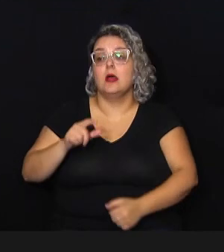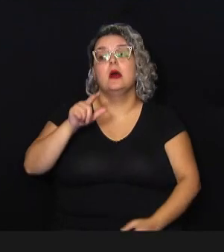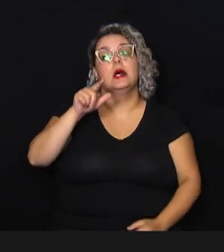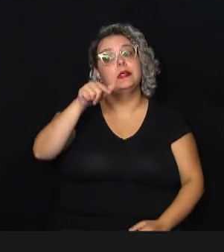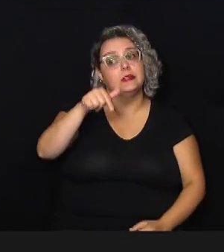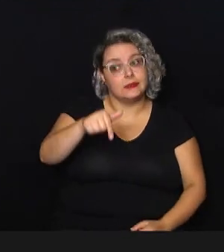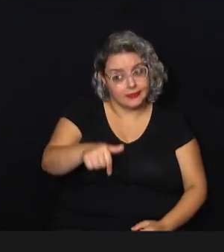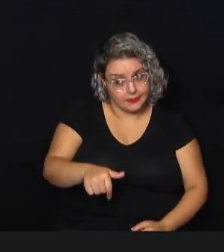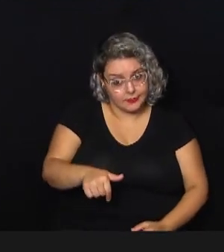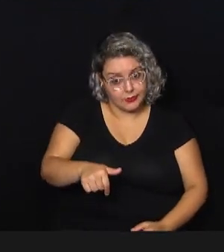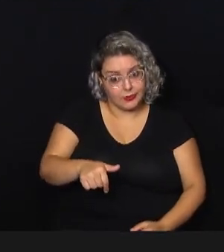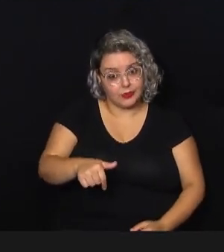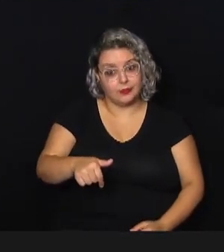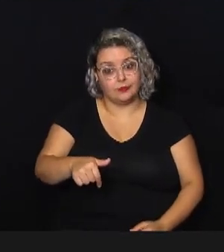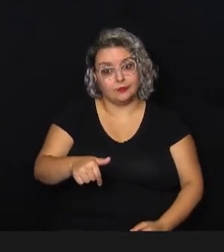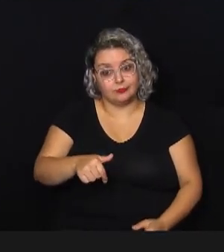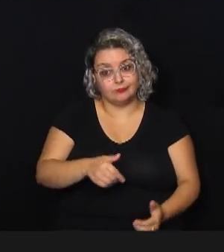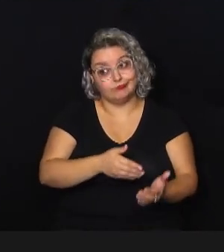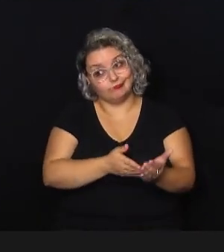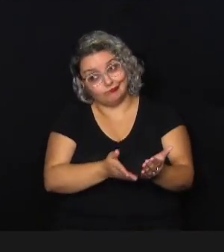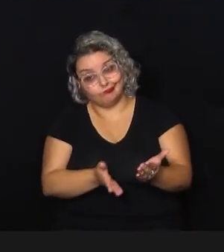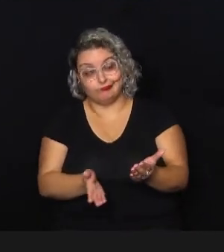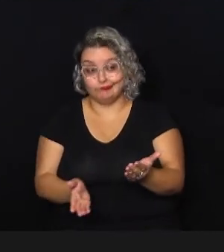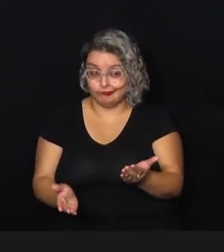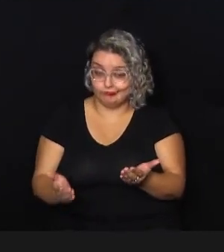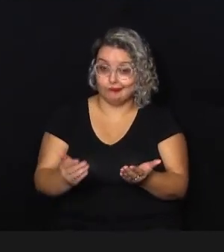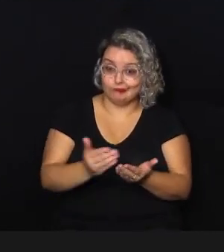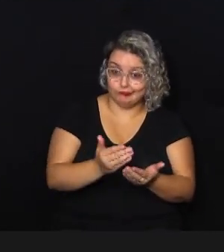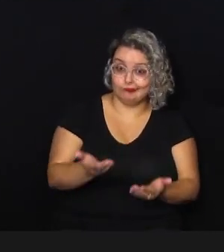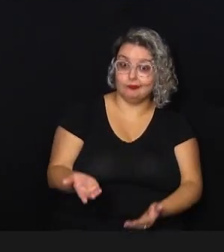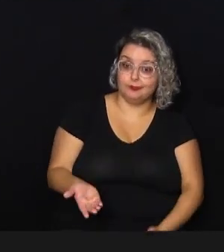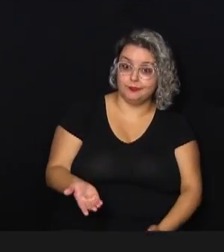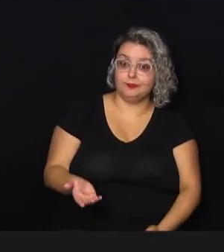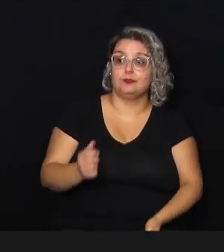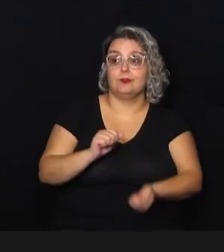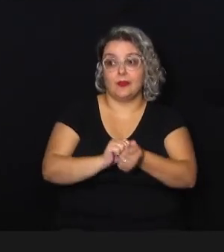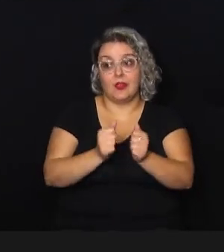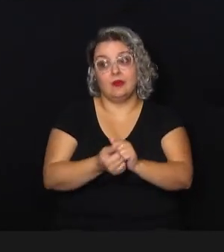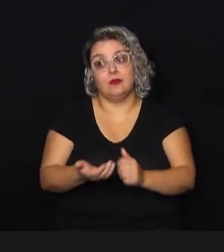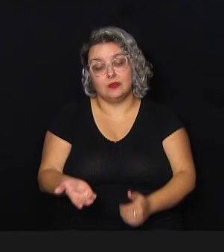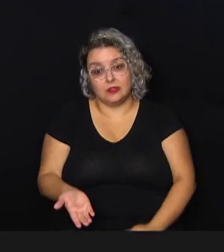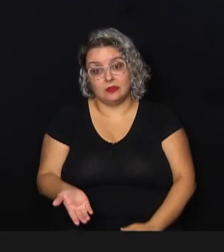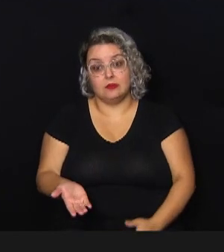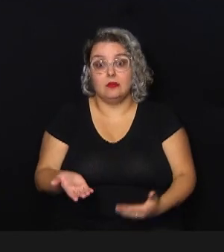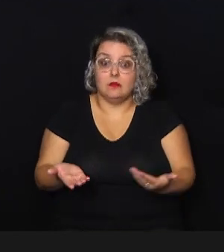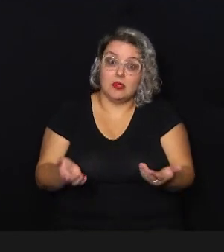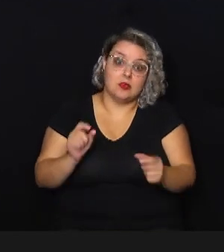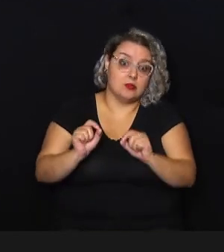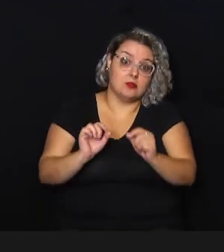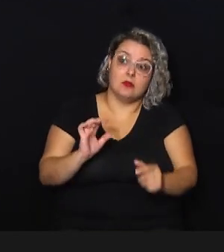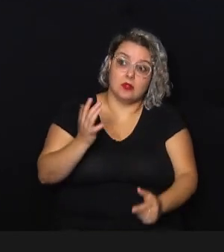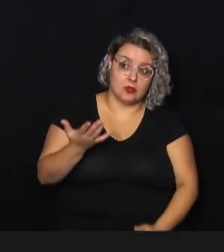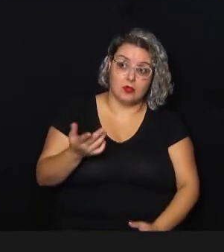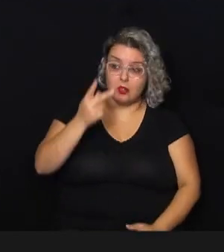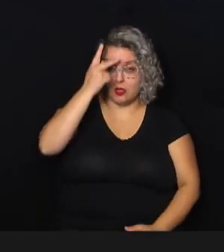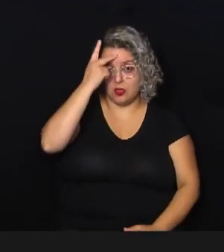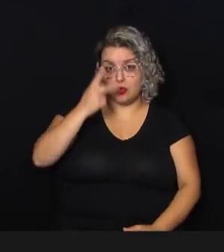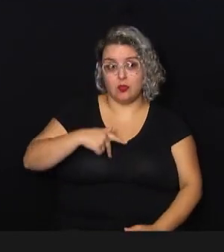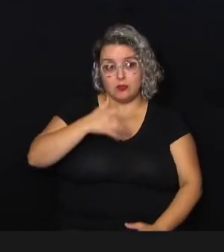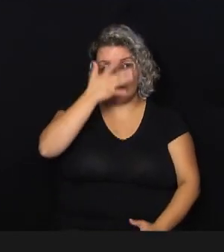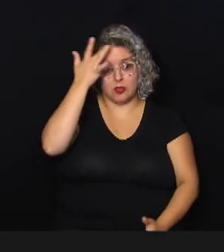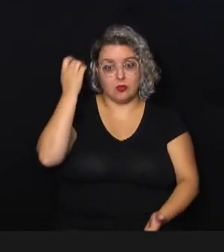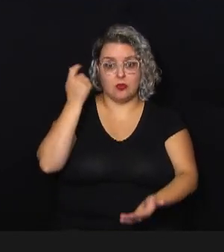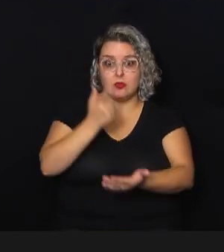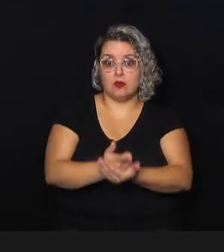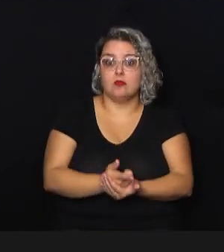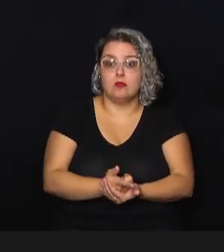ser contornados e essas transmissões vão ser restabelecidas, mas o que vai acontecer é que o próprio consumidor vai notar que não